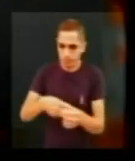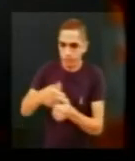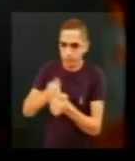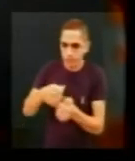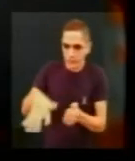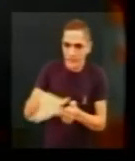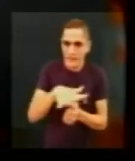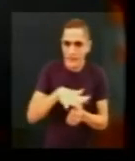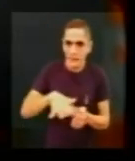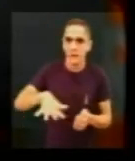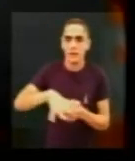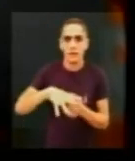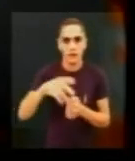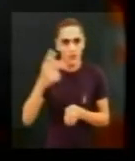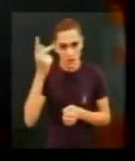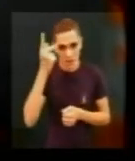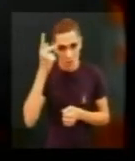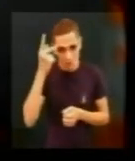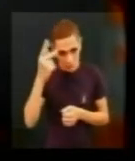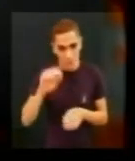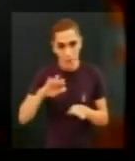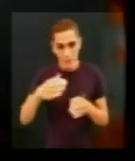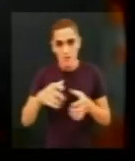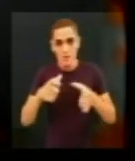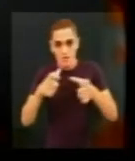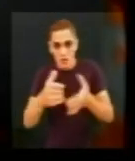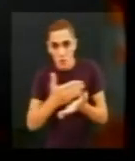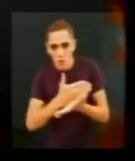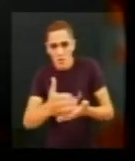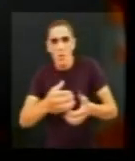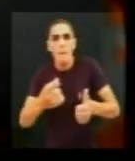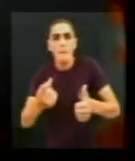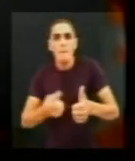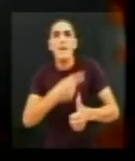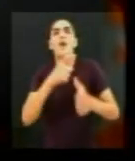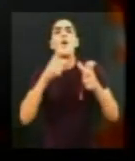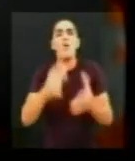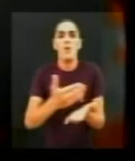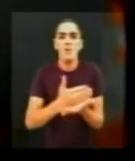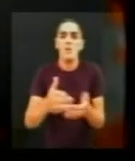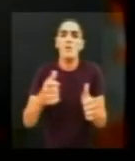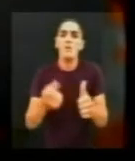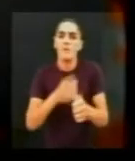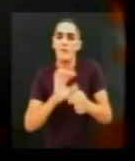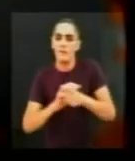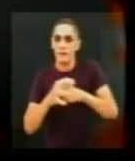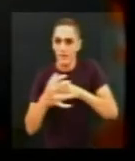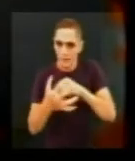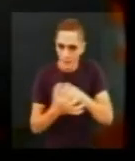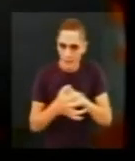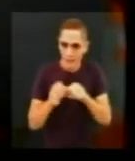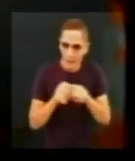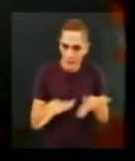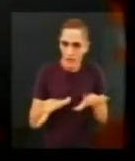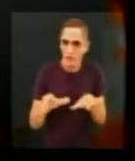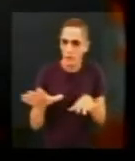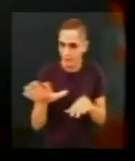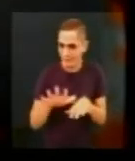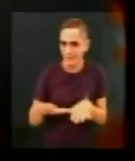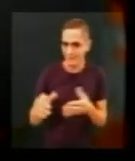chegou primeiro, foi aonde teve os picos primeiros e aonde eles estão saindo também